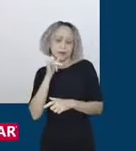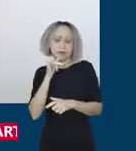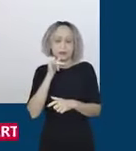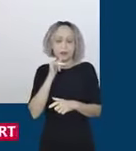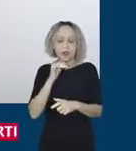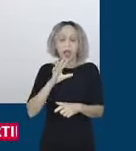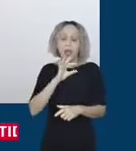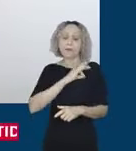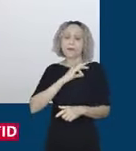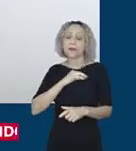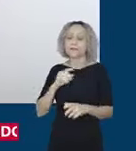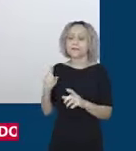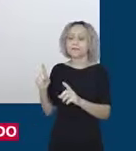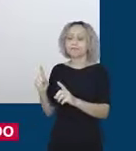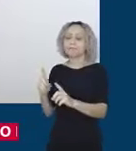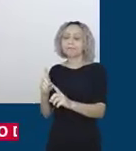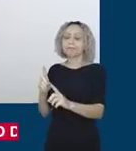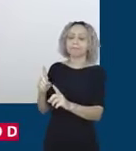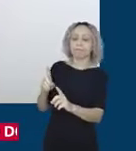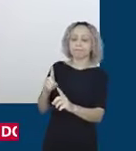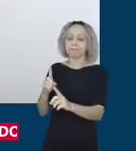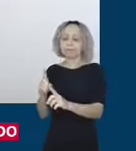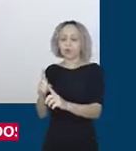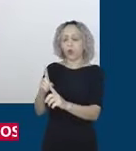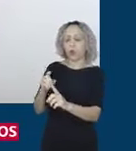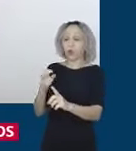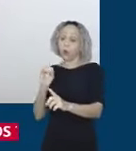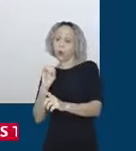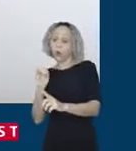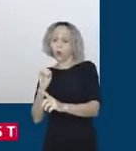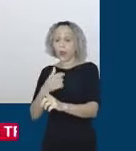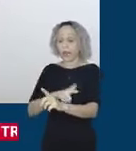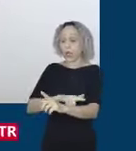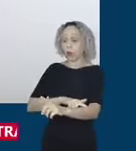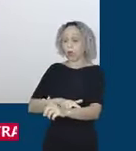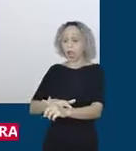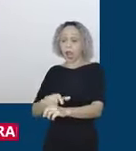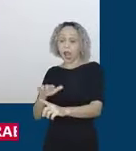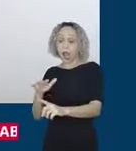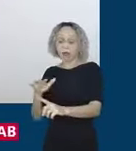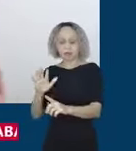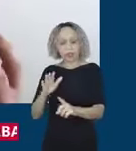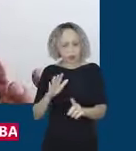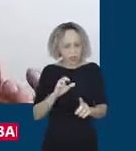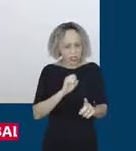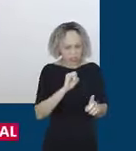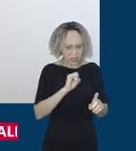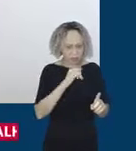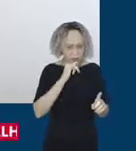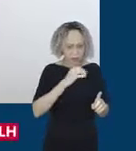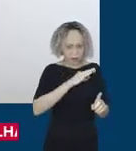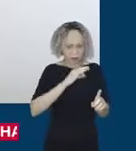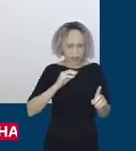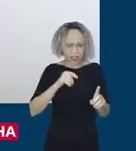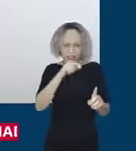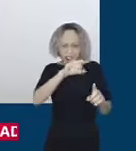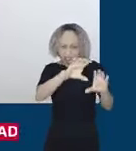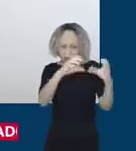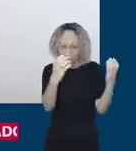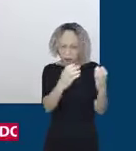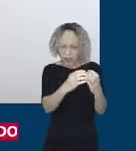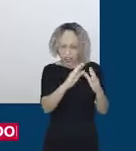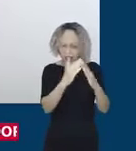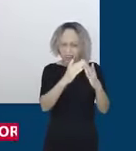temos que trabalhar com esse projeto da abordagem policial. É um projeto que foi construído pela comunidade